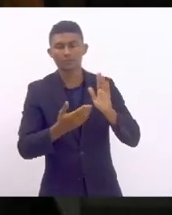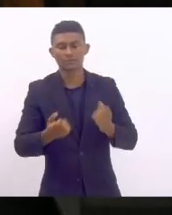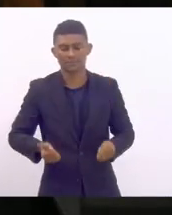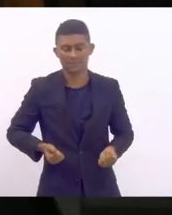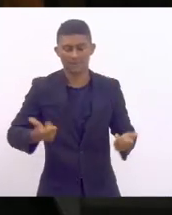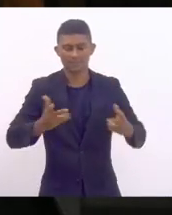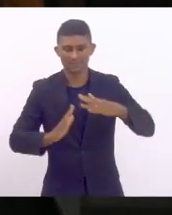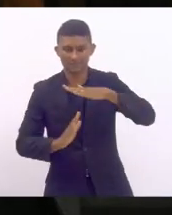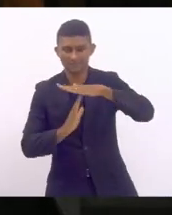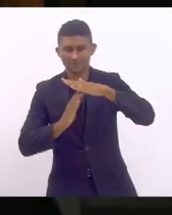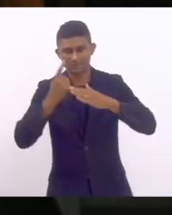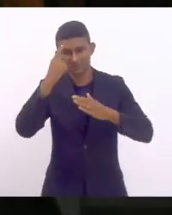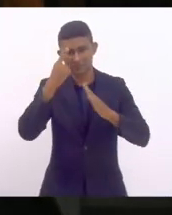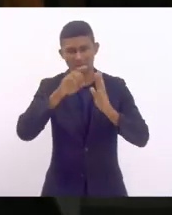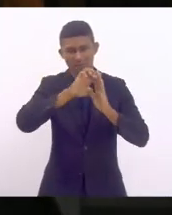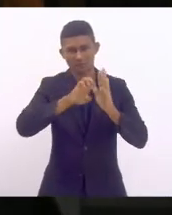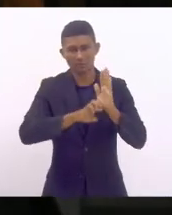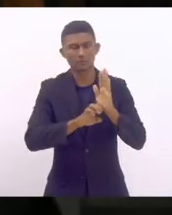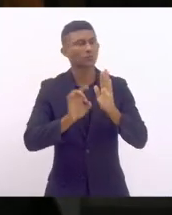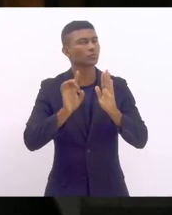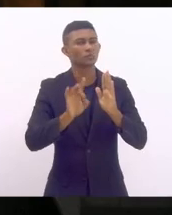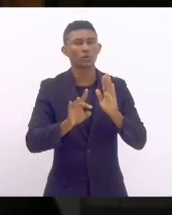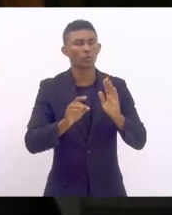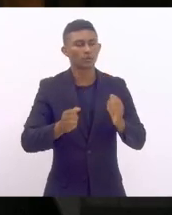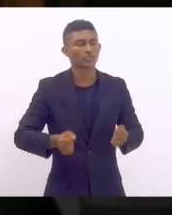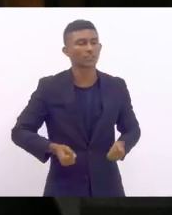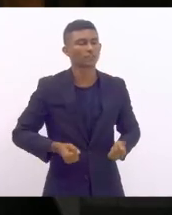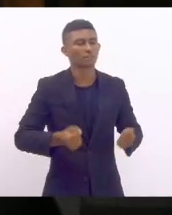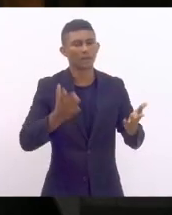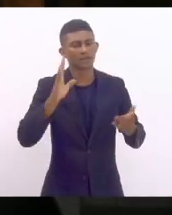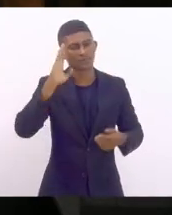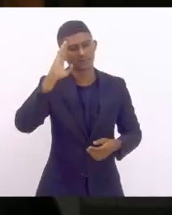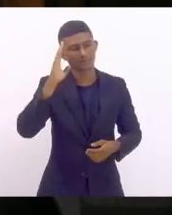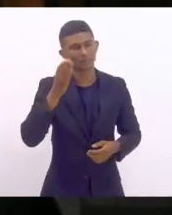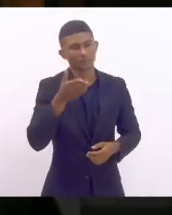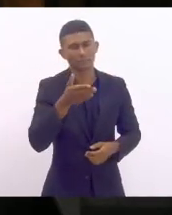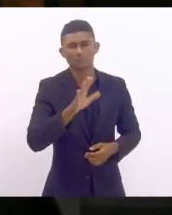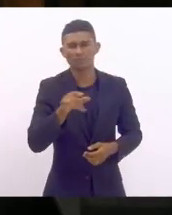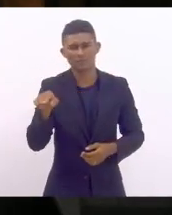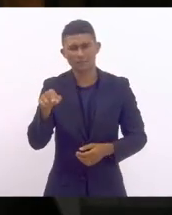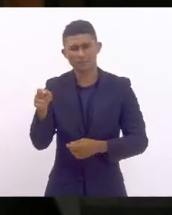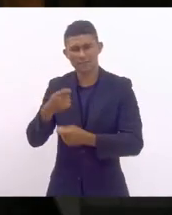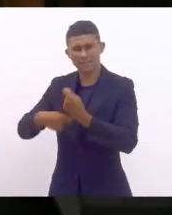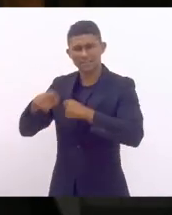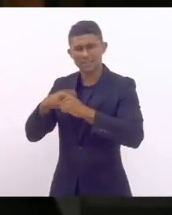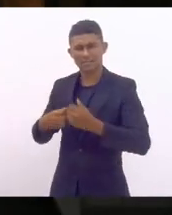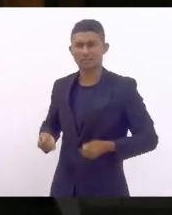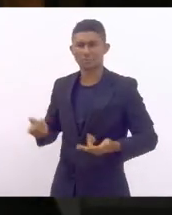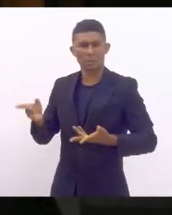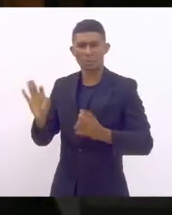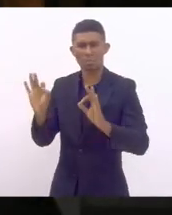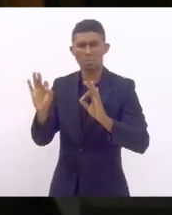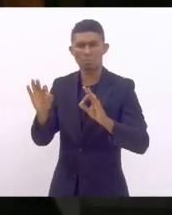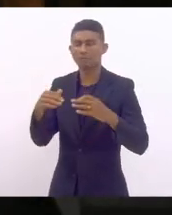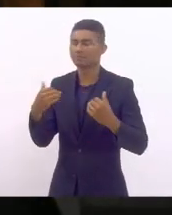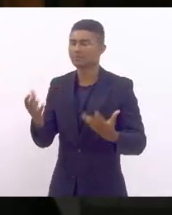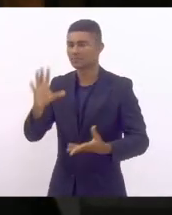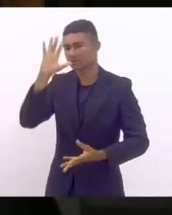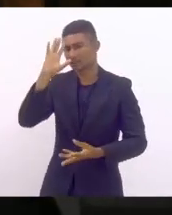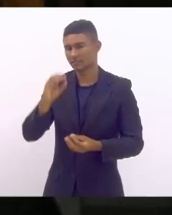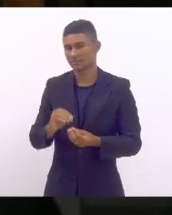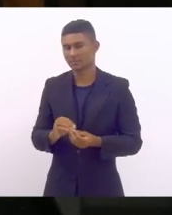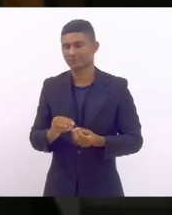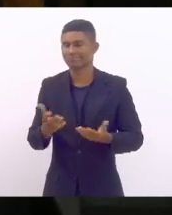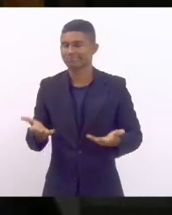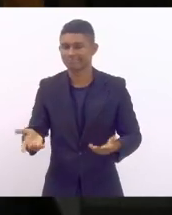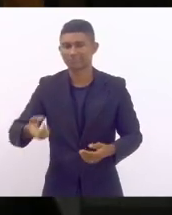gasto só vale para as despesas primárias e não para as financeiras nós estamos dizendo